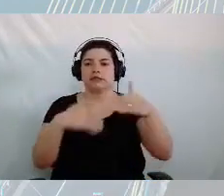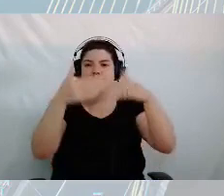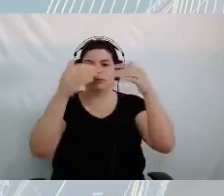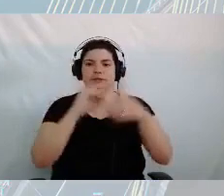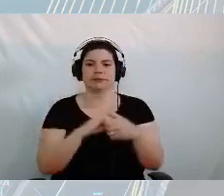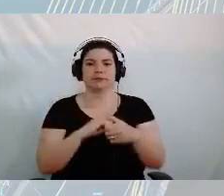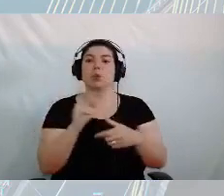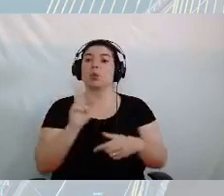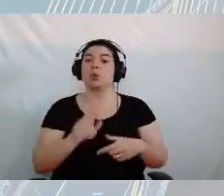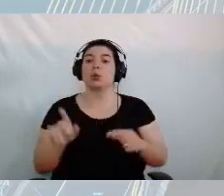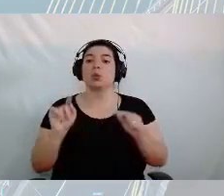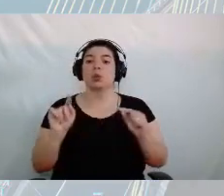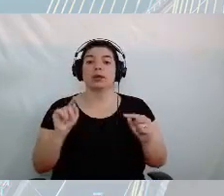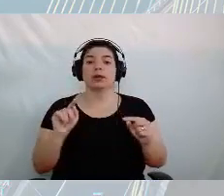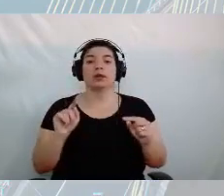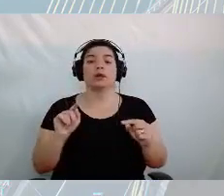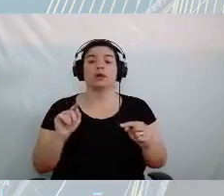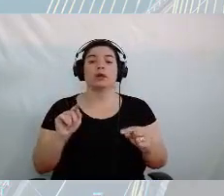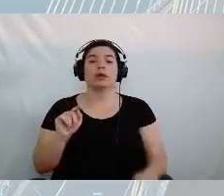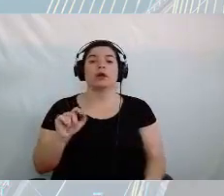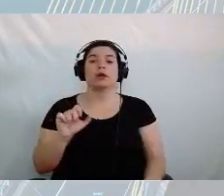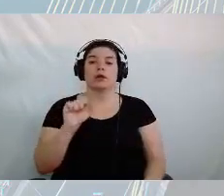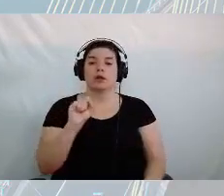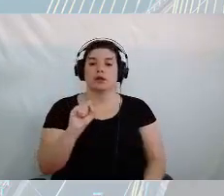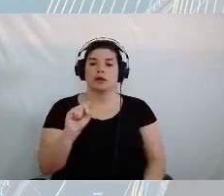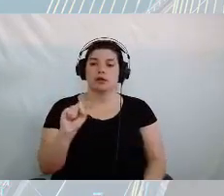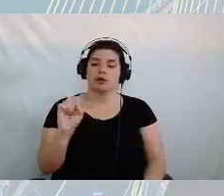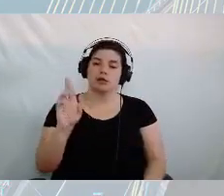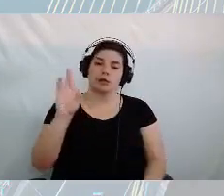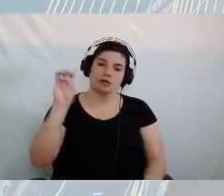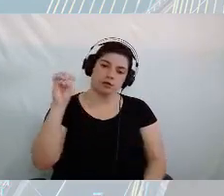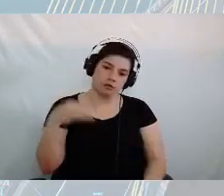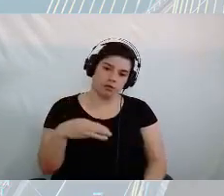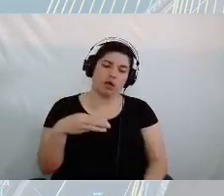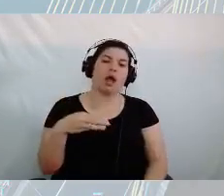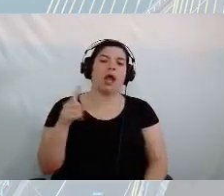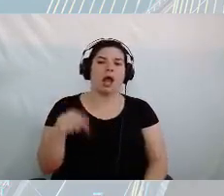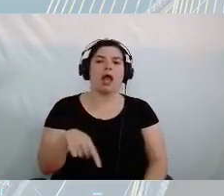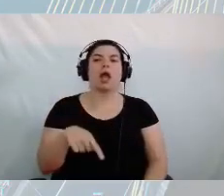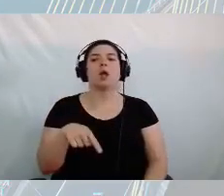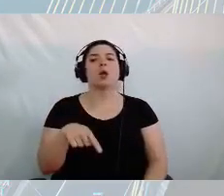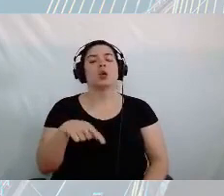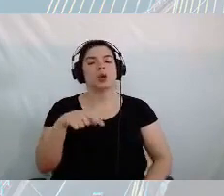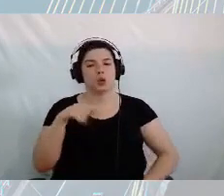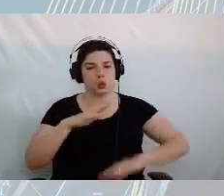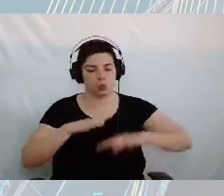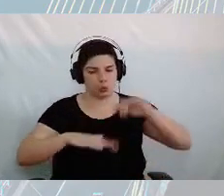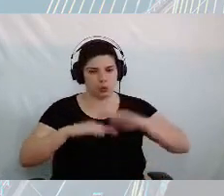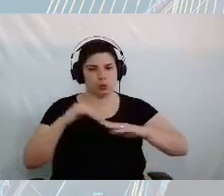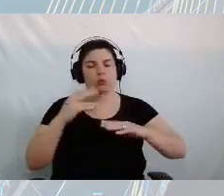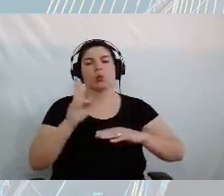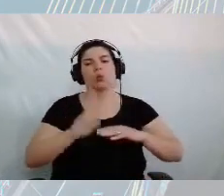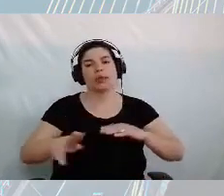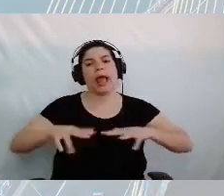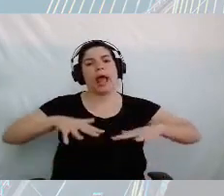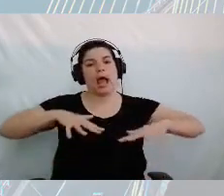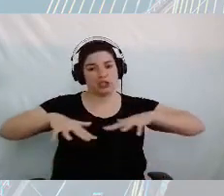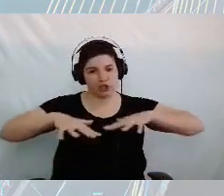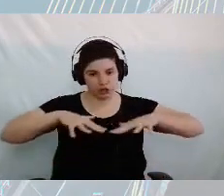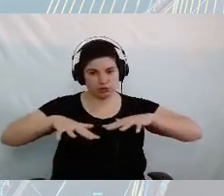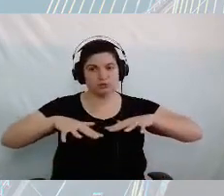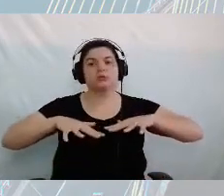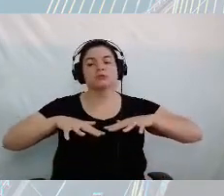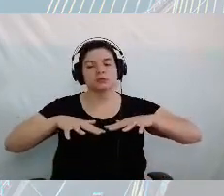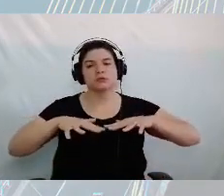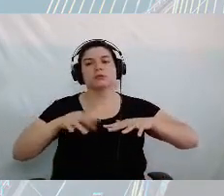Utilizar o Scrum. Utilizar metodologias ágeis. Eu expliquei para a Jo que falhar cedo era falhar